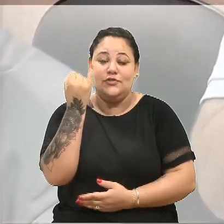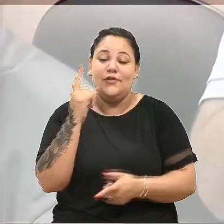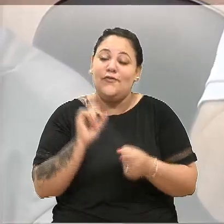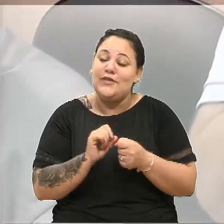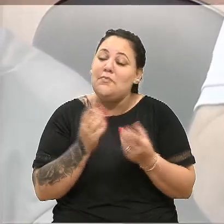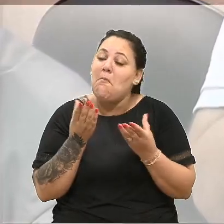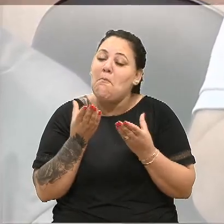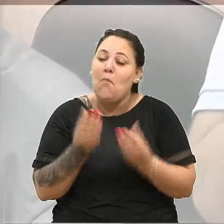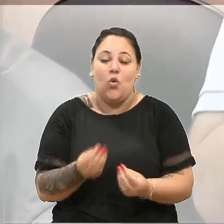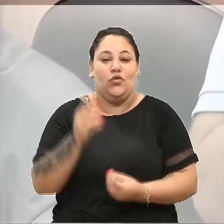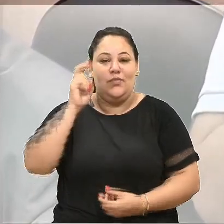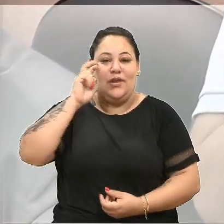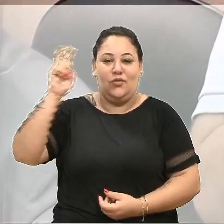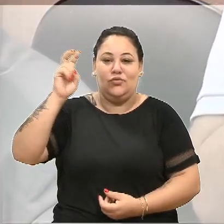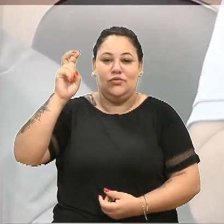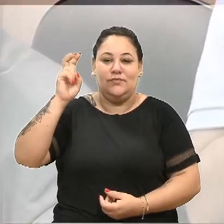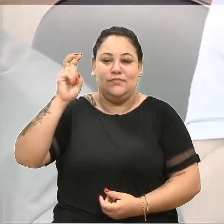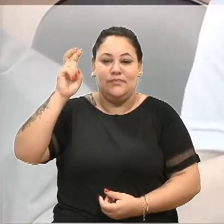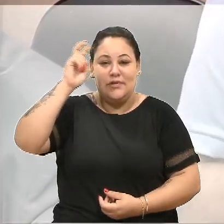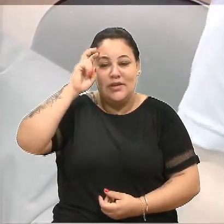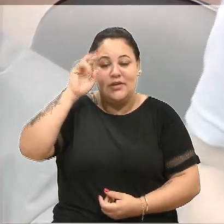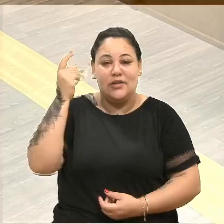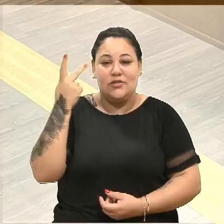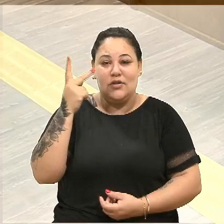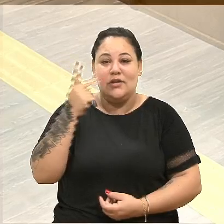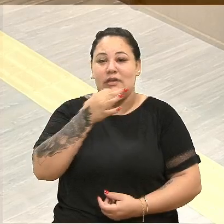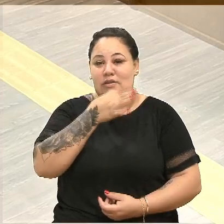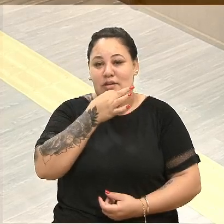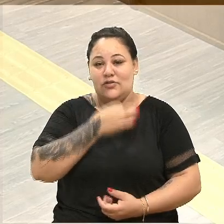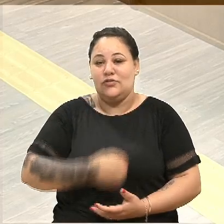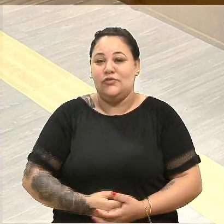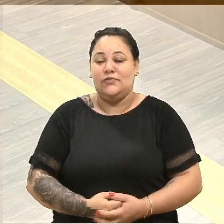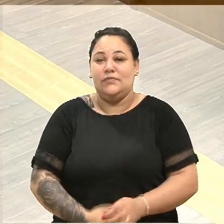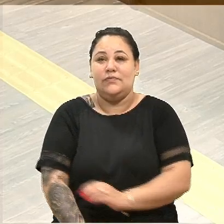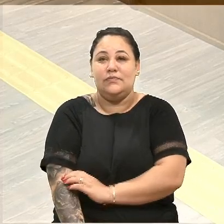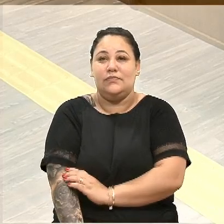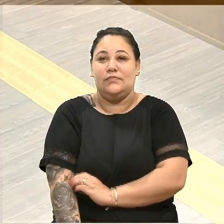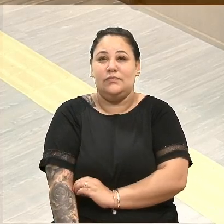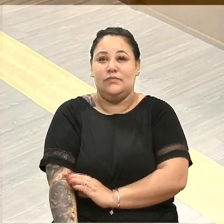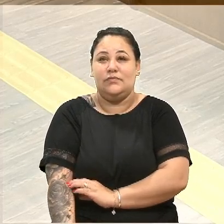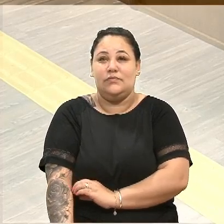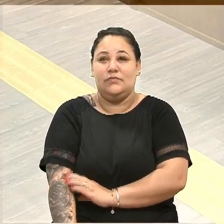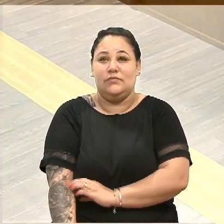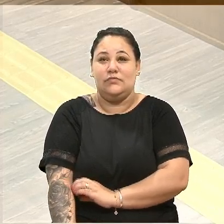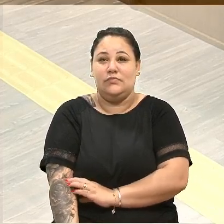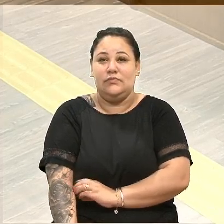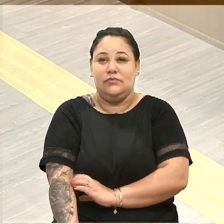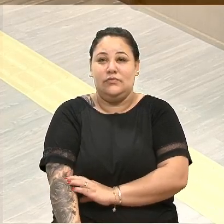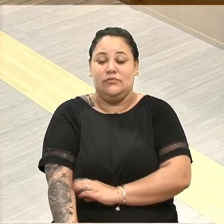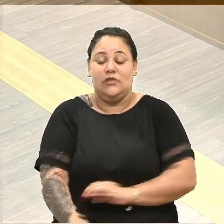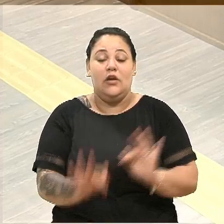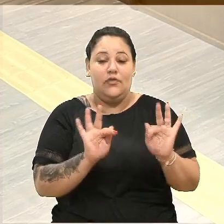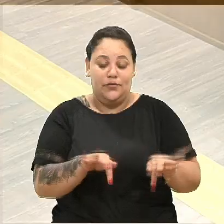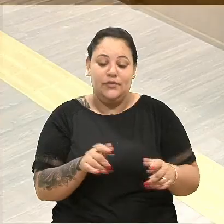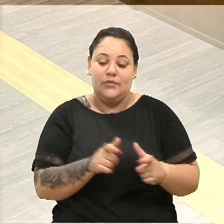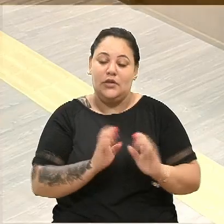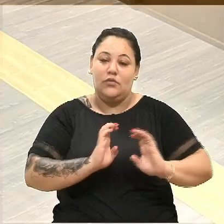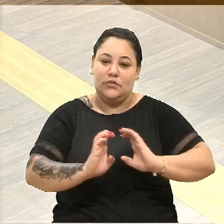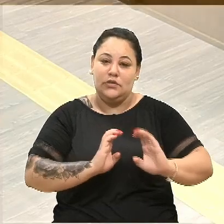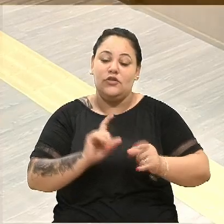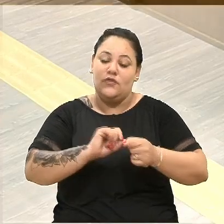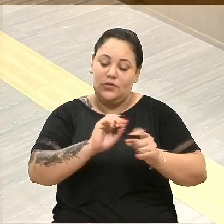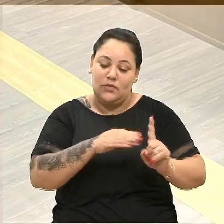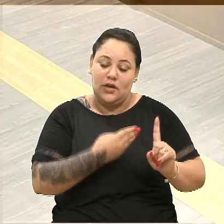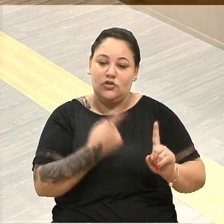pela cultura e pela história da cidade. Muito obrigado. Ao final das pequenas comunicações, faremos então essa homenagem de 1